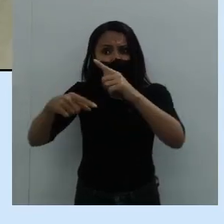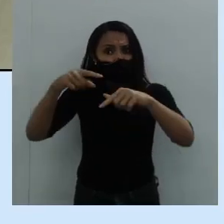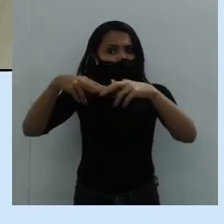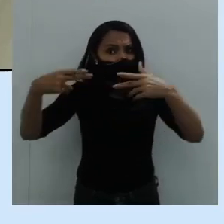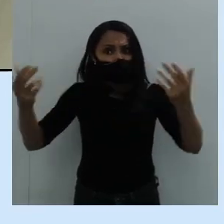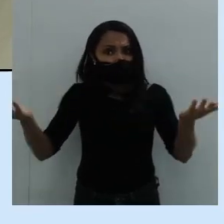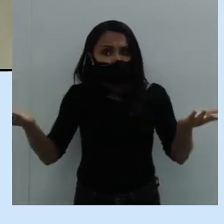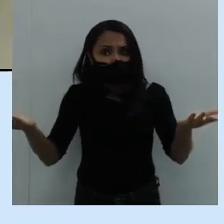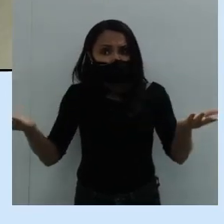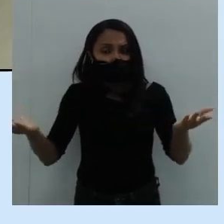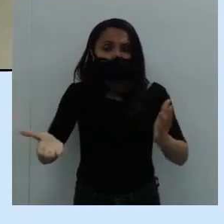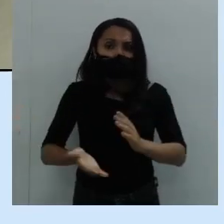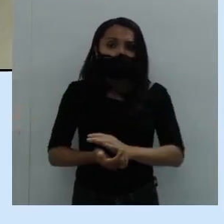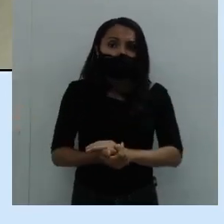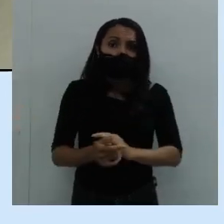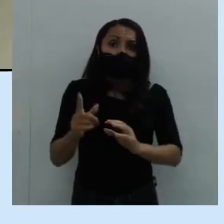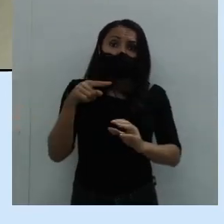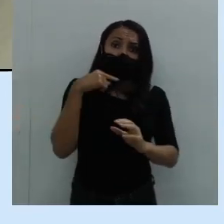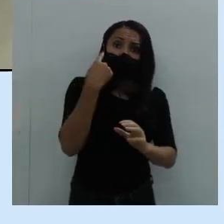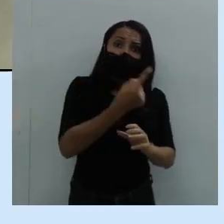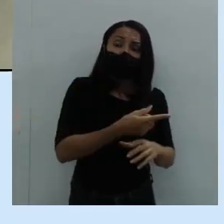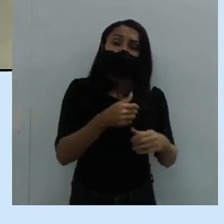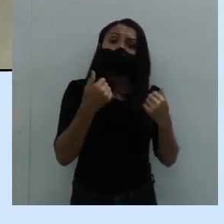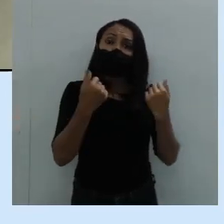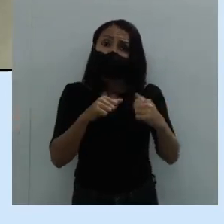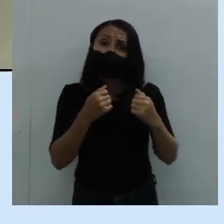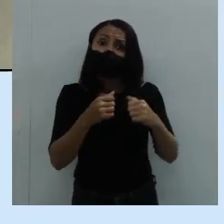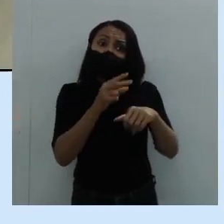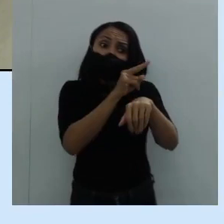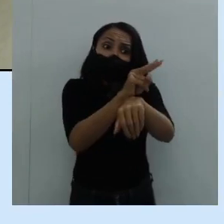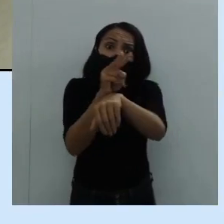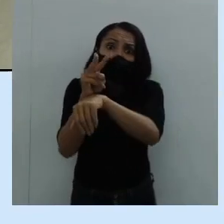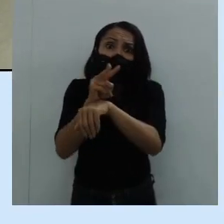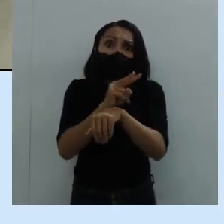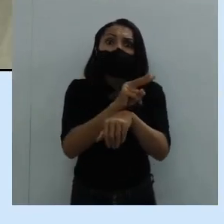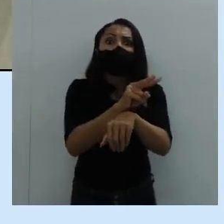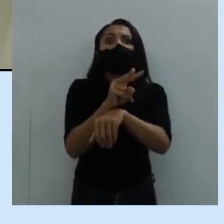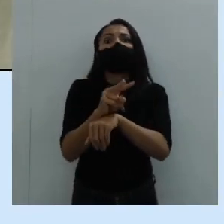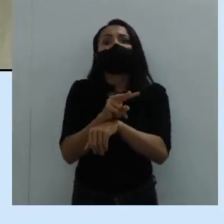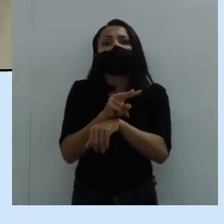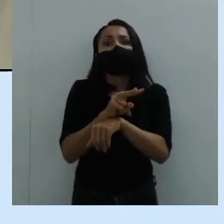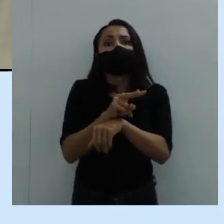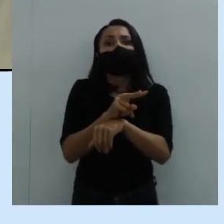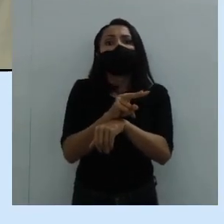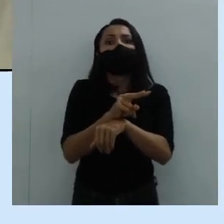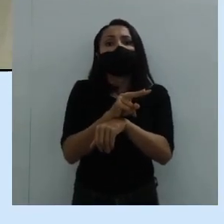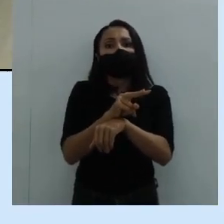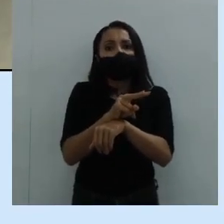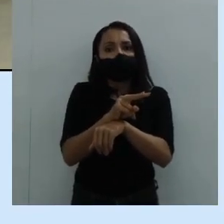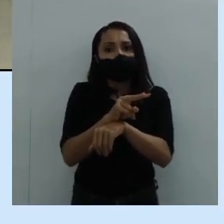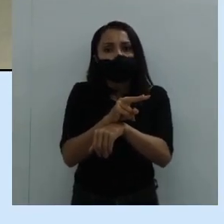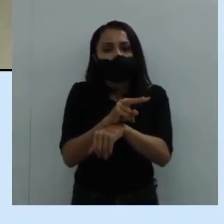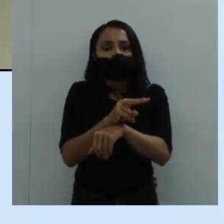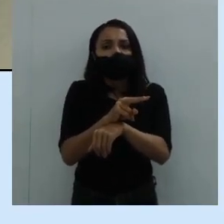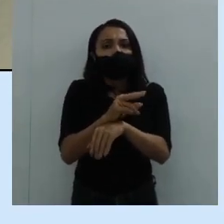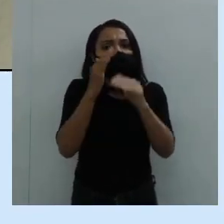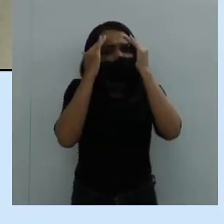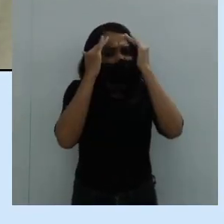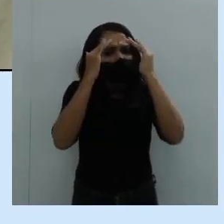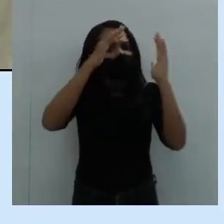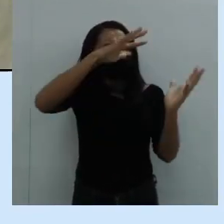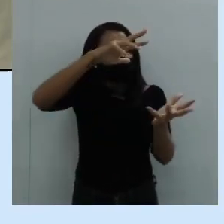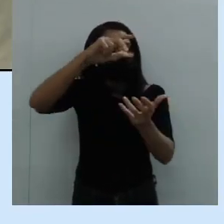A gente tem que ser sustentável. Quando eu falo ser sustentável, sustentabilidade,